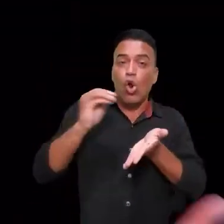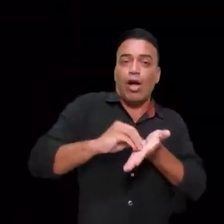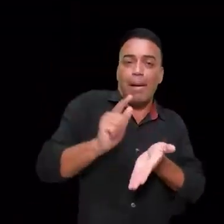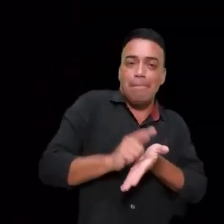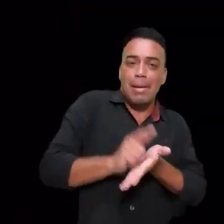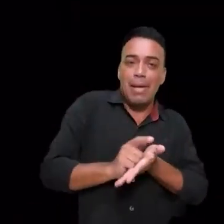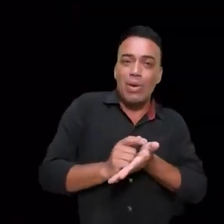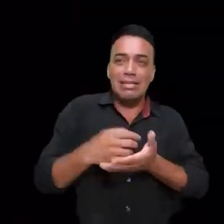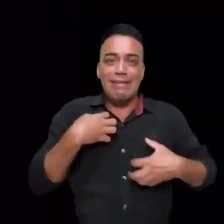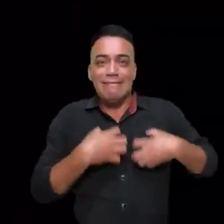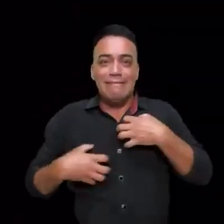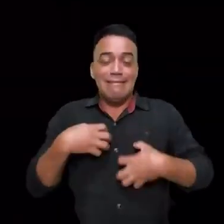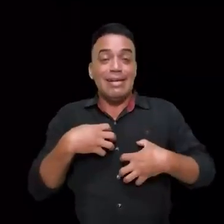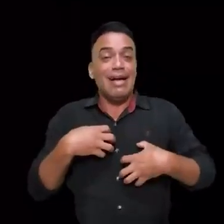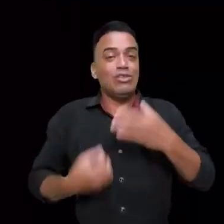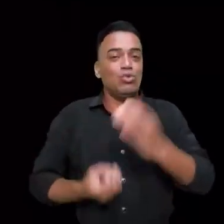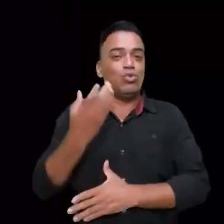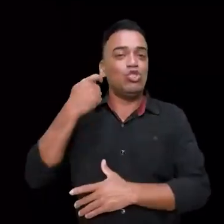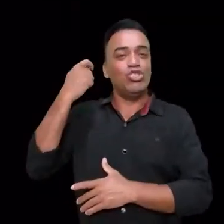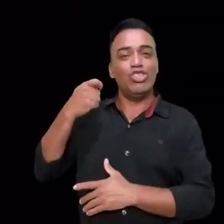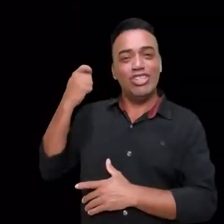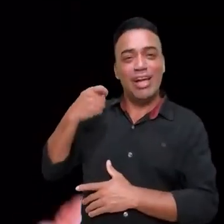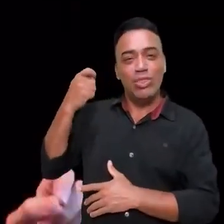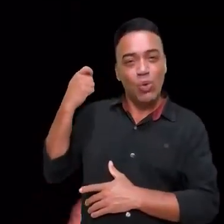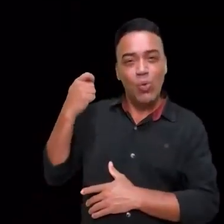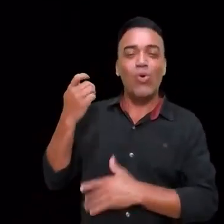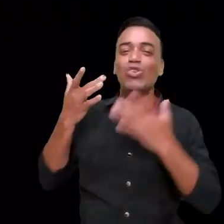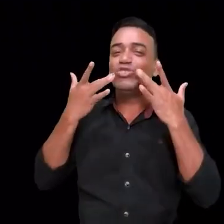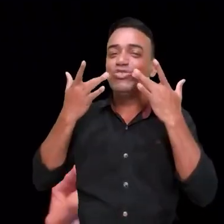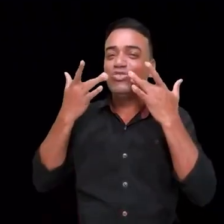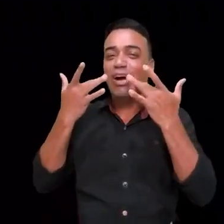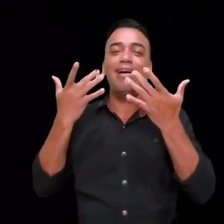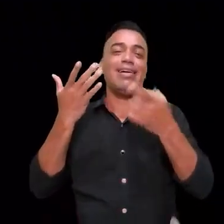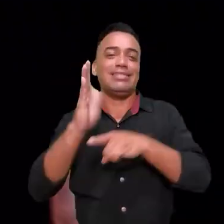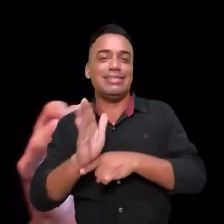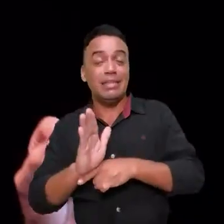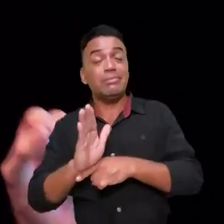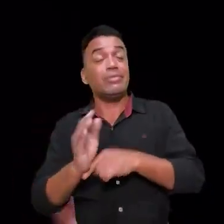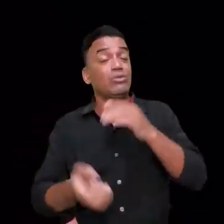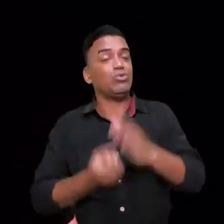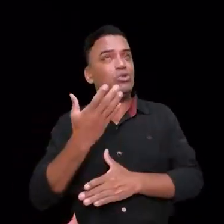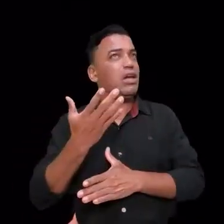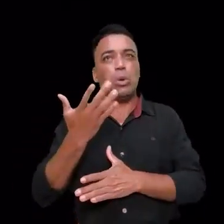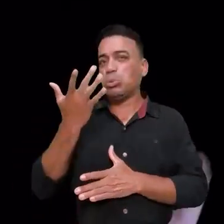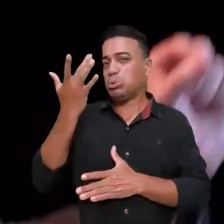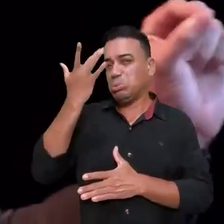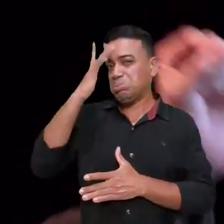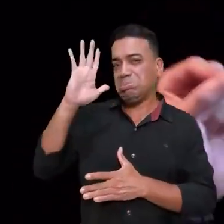todas essas inquietações. E o ator surge nisso. O ator surge nesse lugar, assim, claro que eu não tinha essa